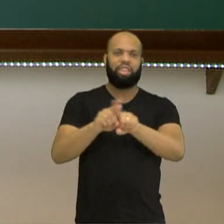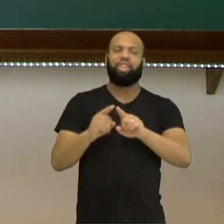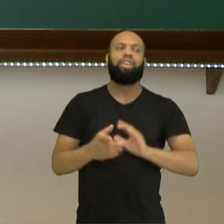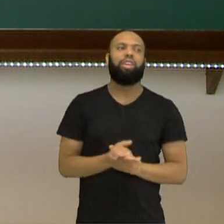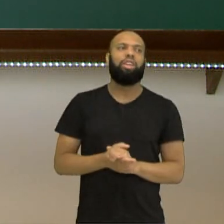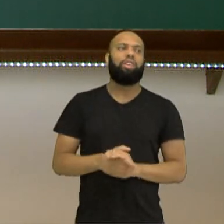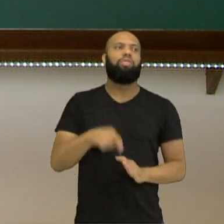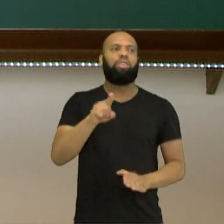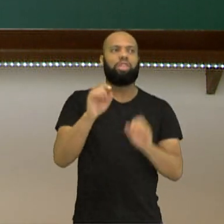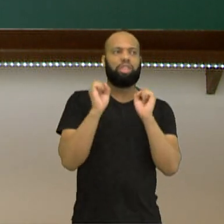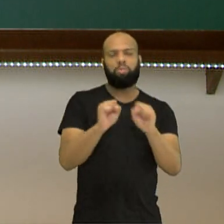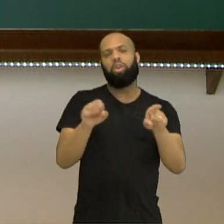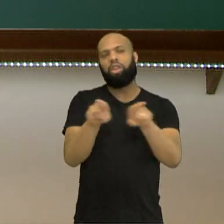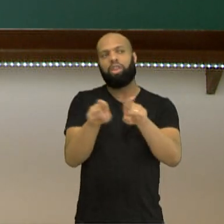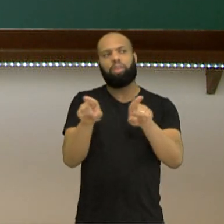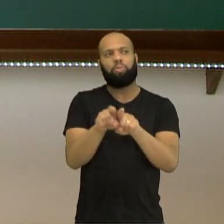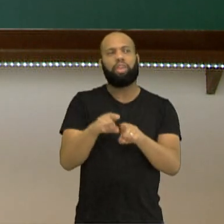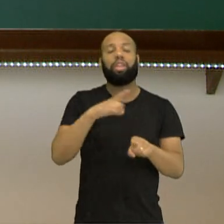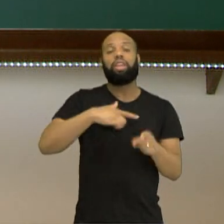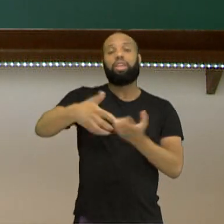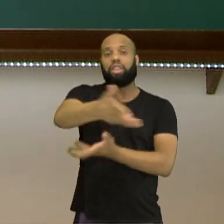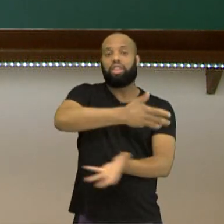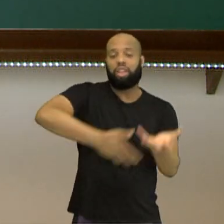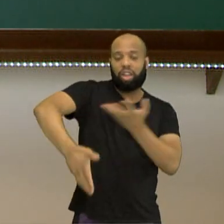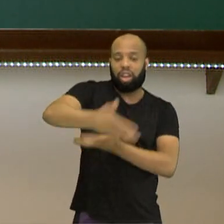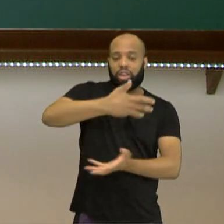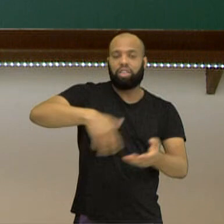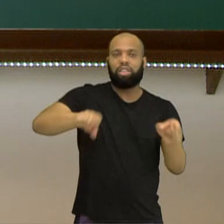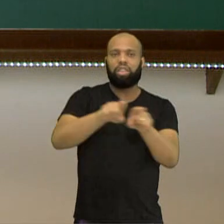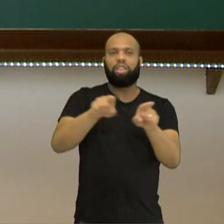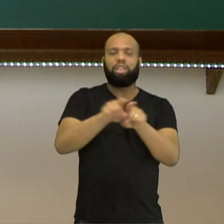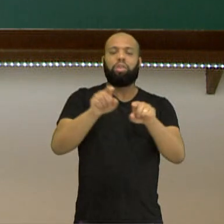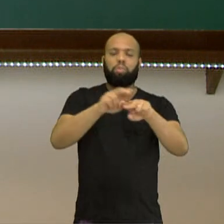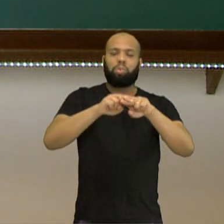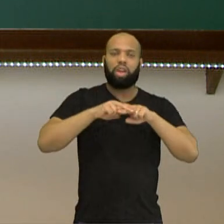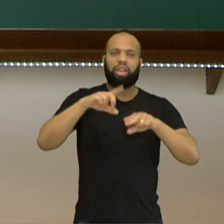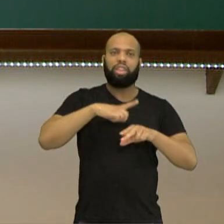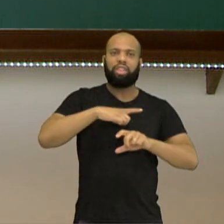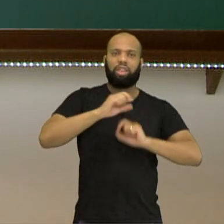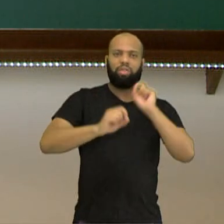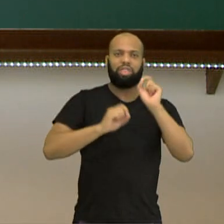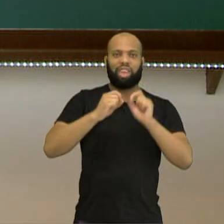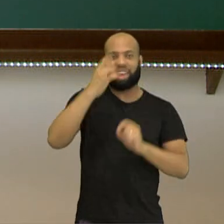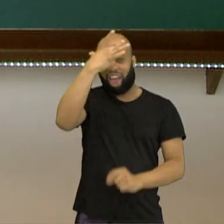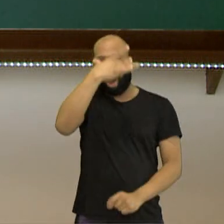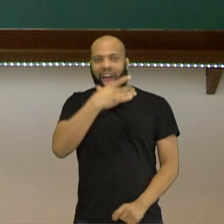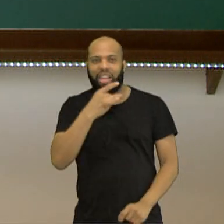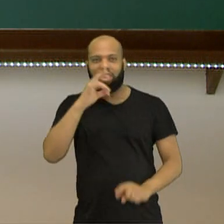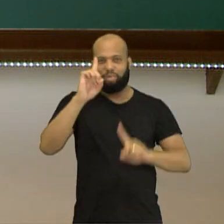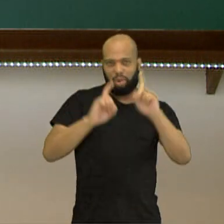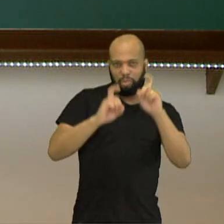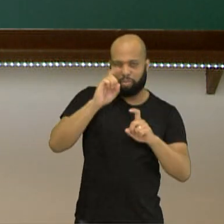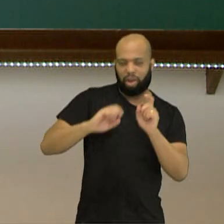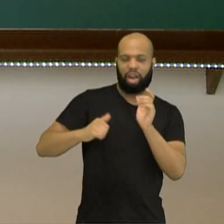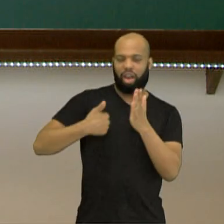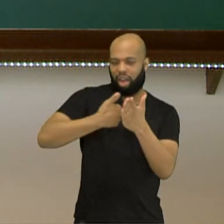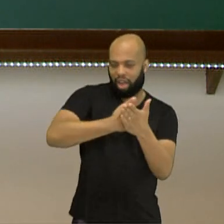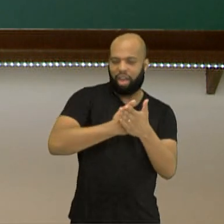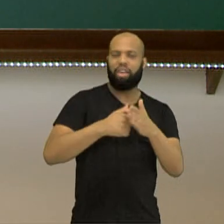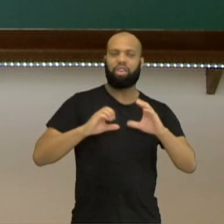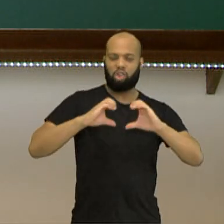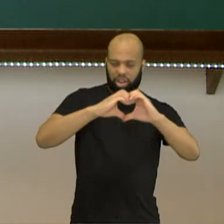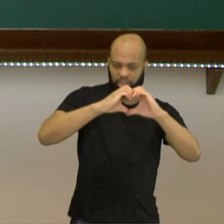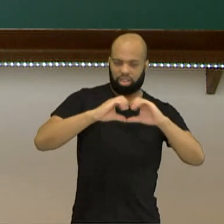enfim, você pode interagir por meio desses emojis. Mas também você